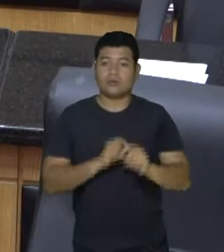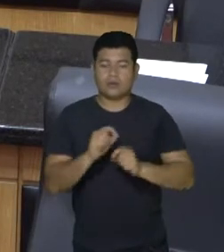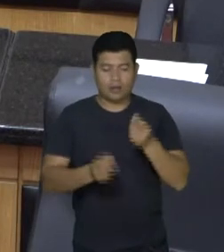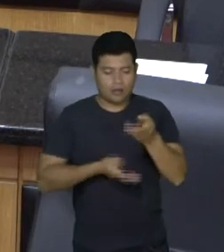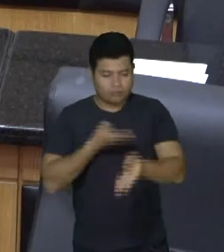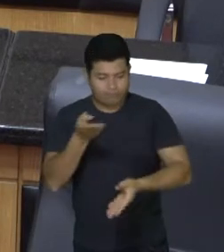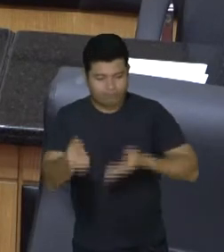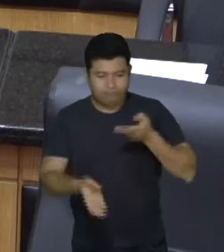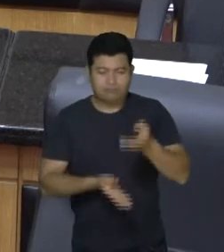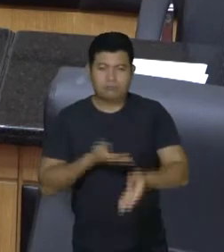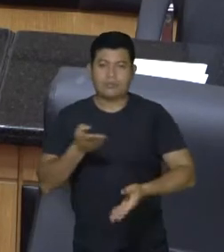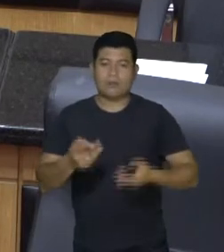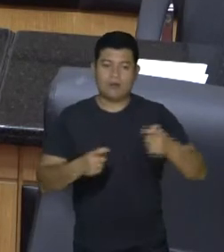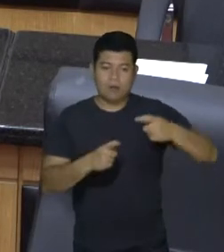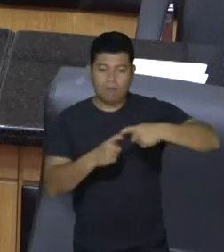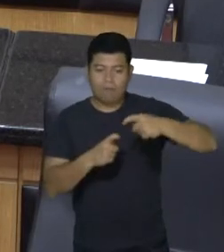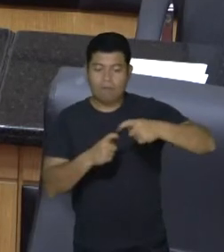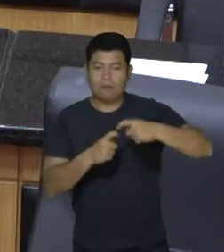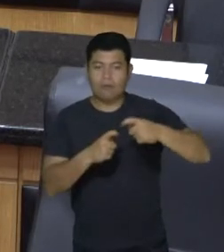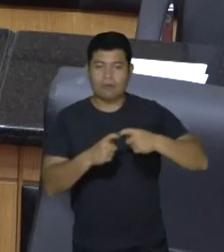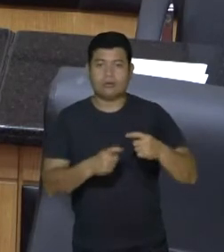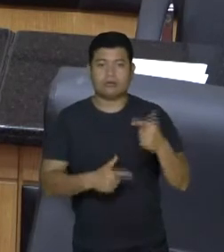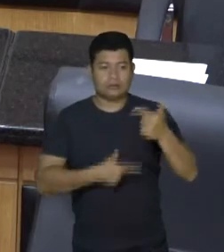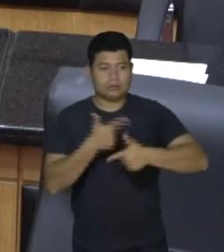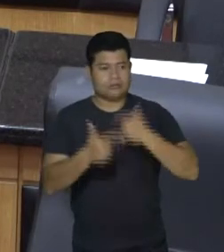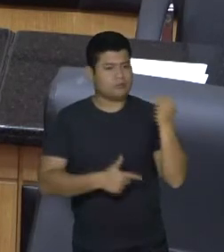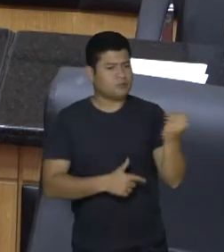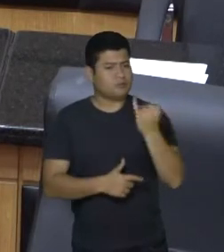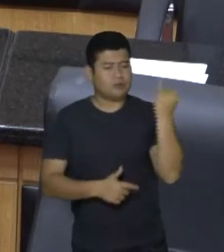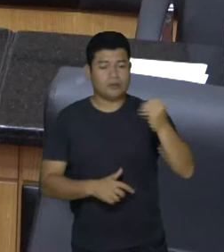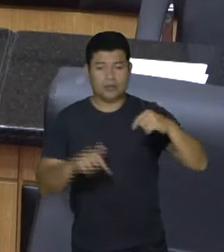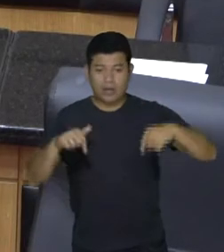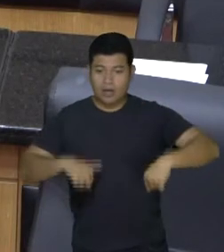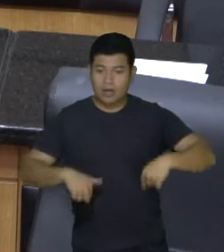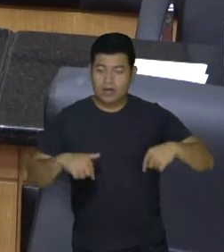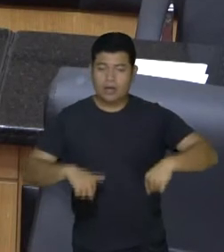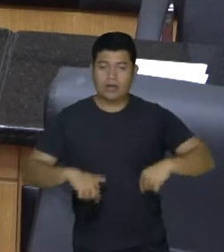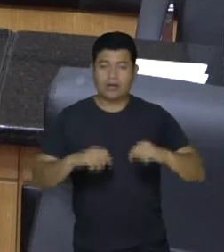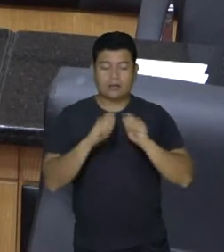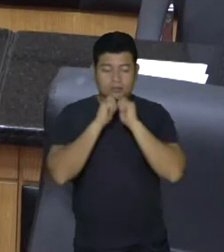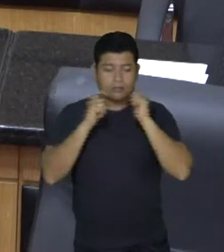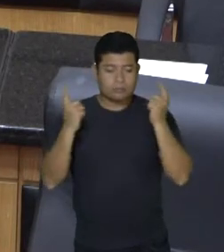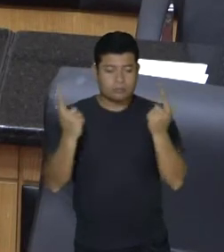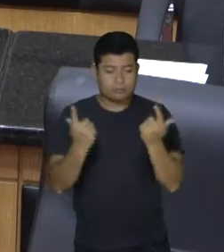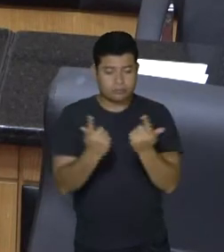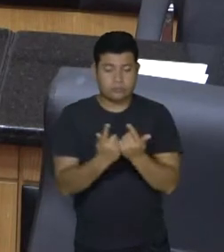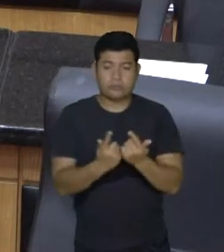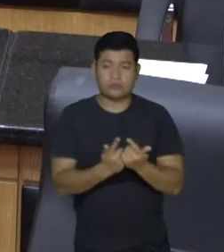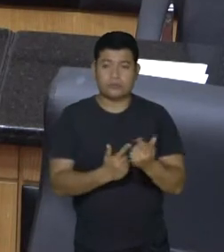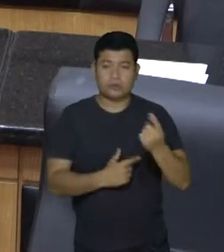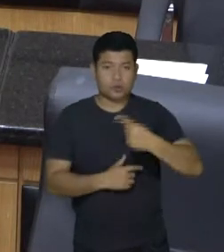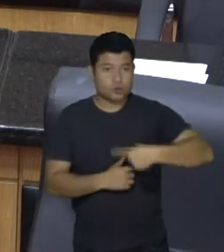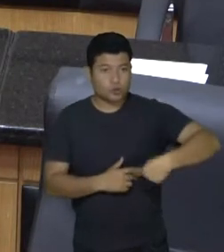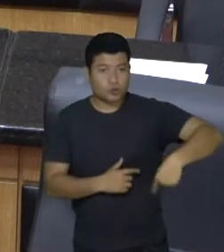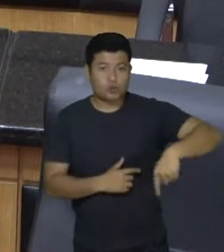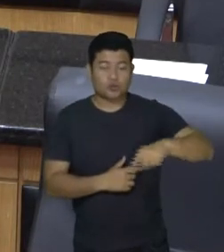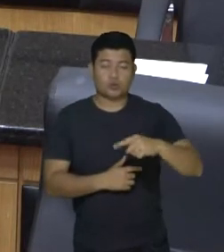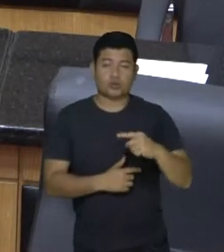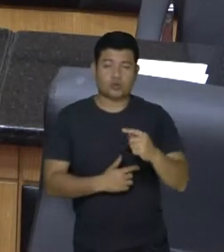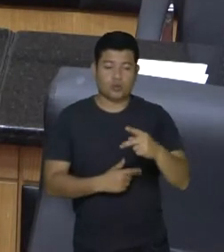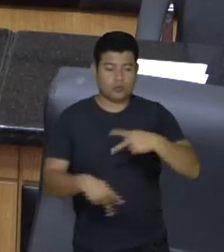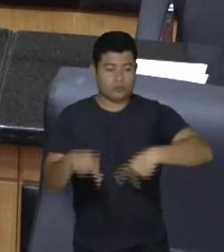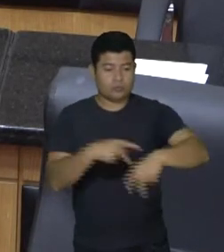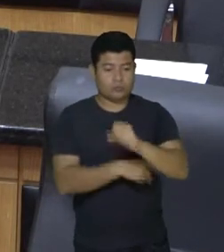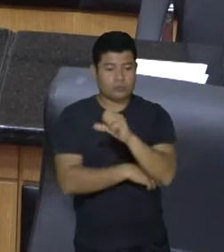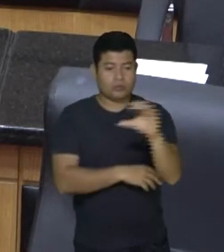Vossa Excelência tem um trabalho importantíssimo nessa casa e que faz com que toda a nossa população catarinense possa